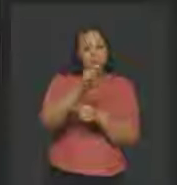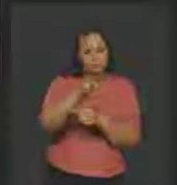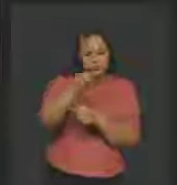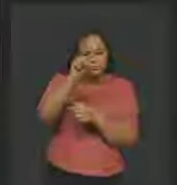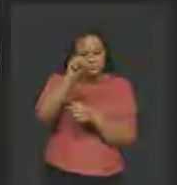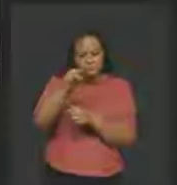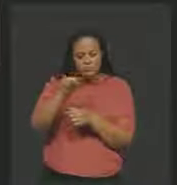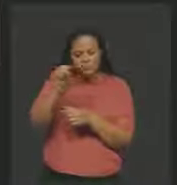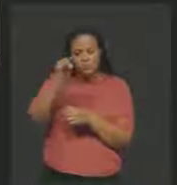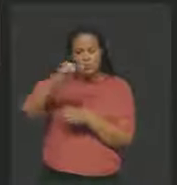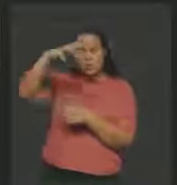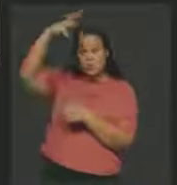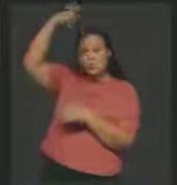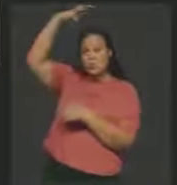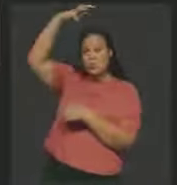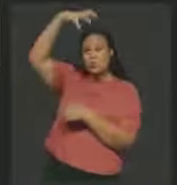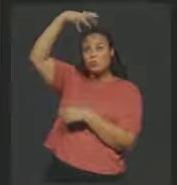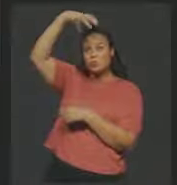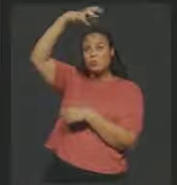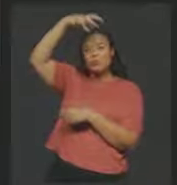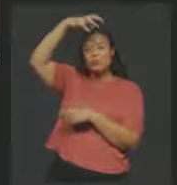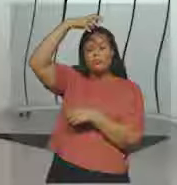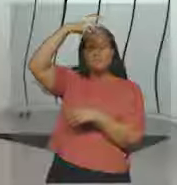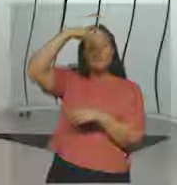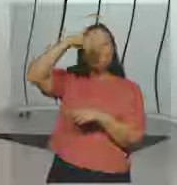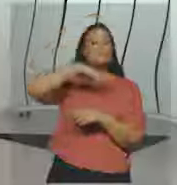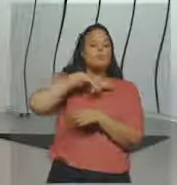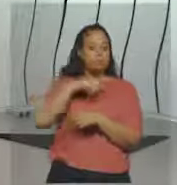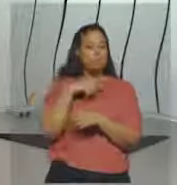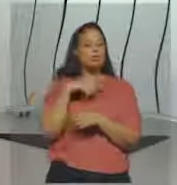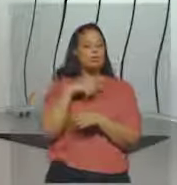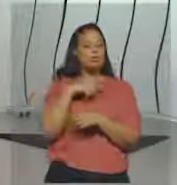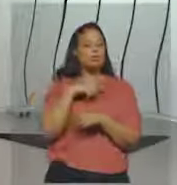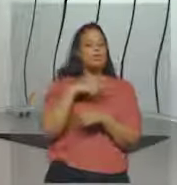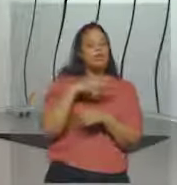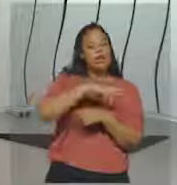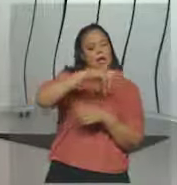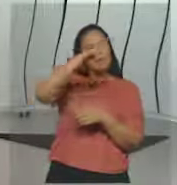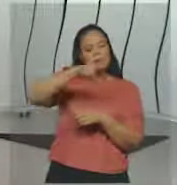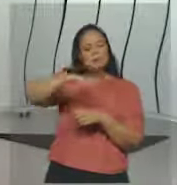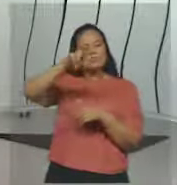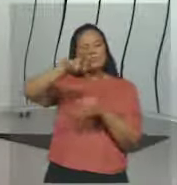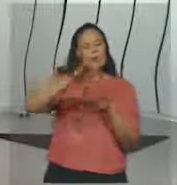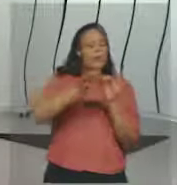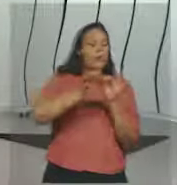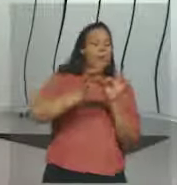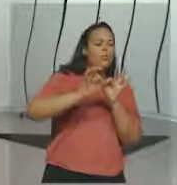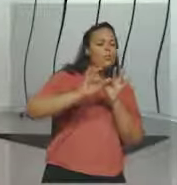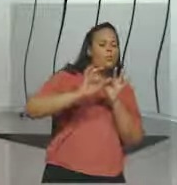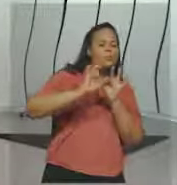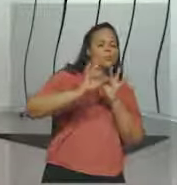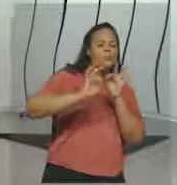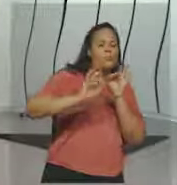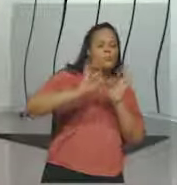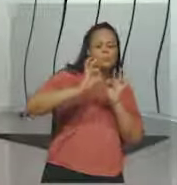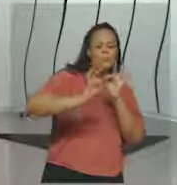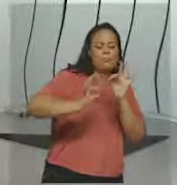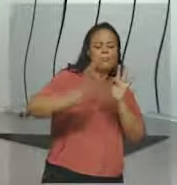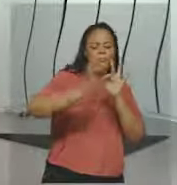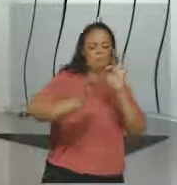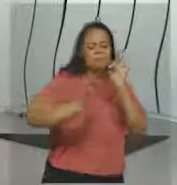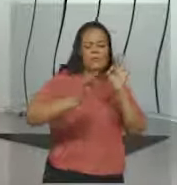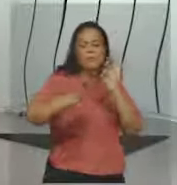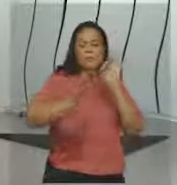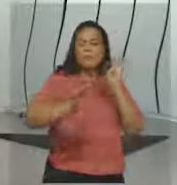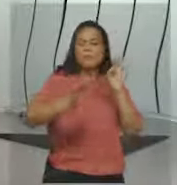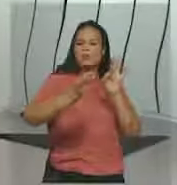do chuveiro, que é toda cheia de voltinhas, porque na verdade trata-se de um fio muito comprido que vai aumentar a resistência. No